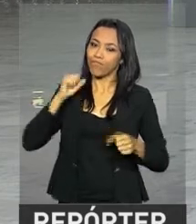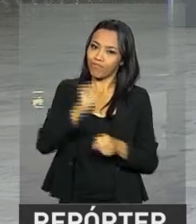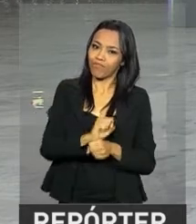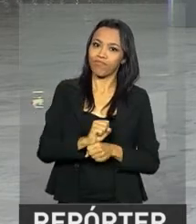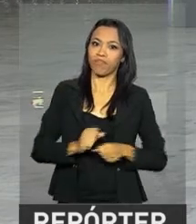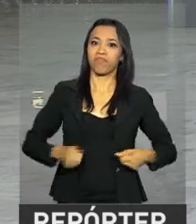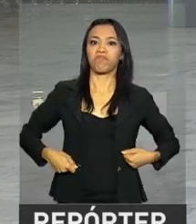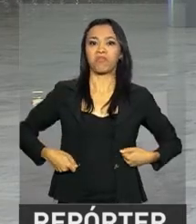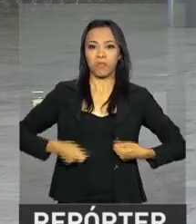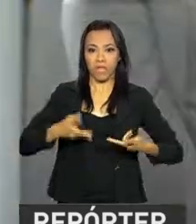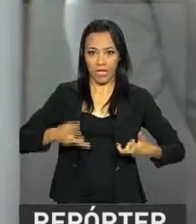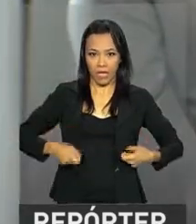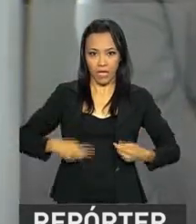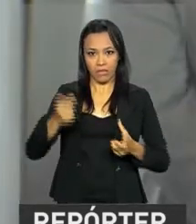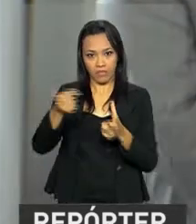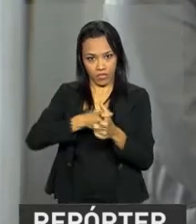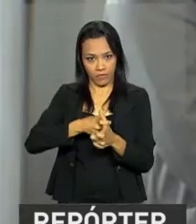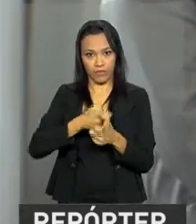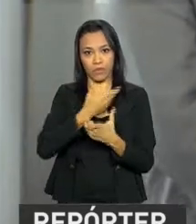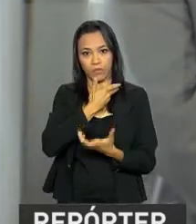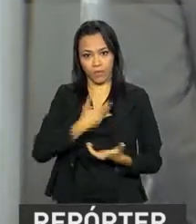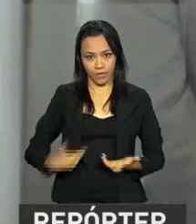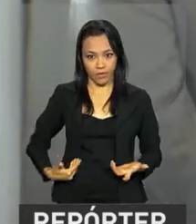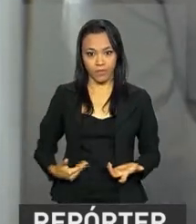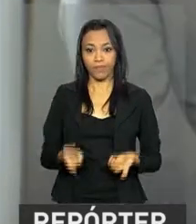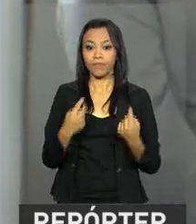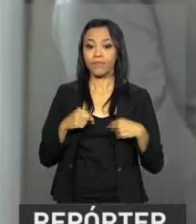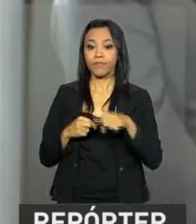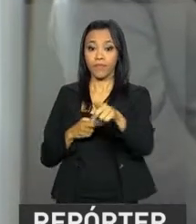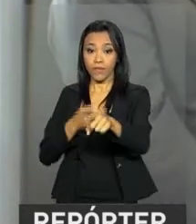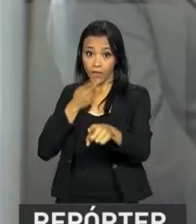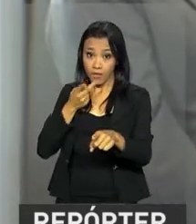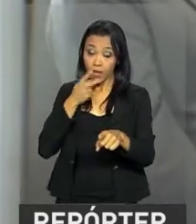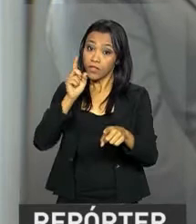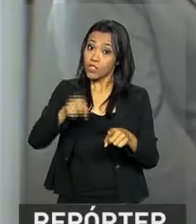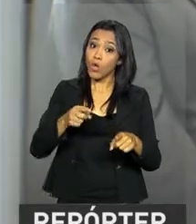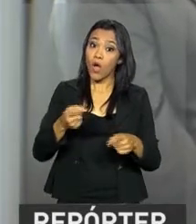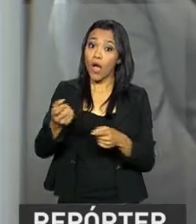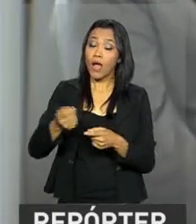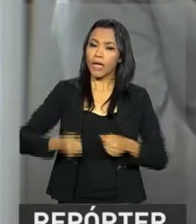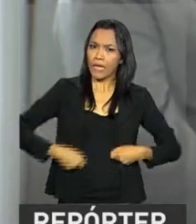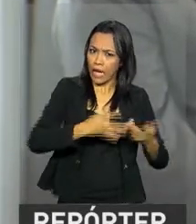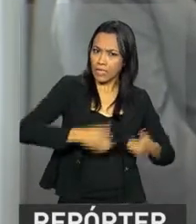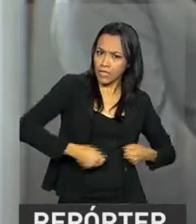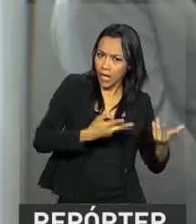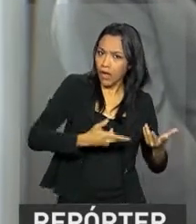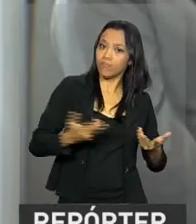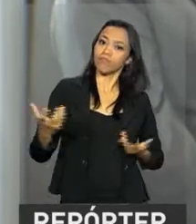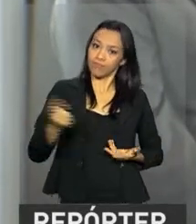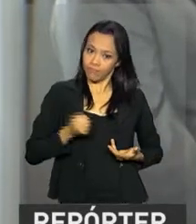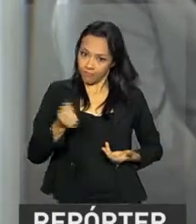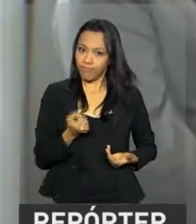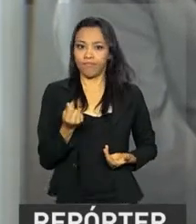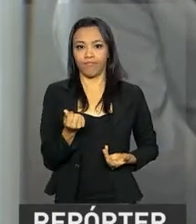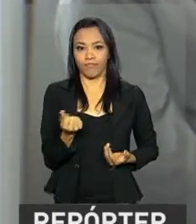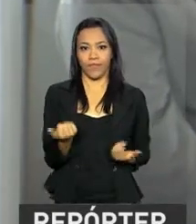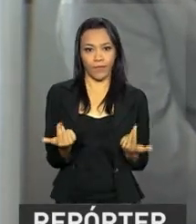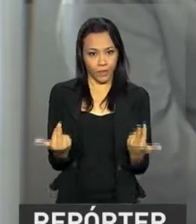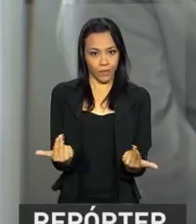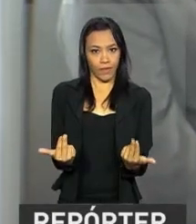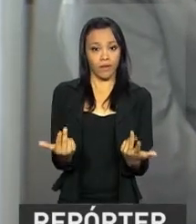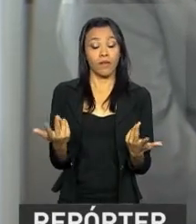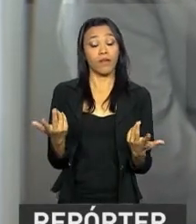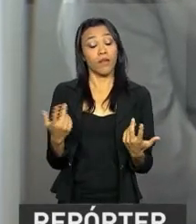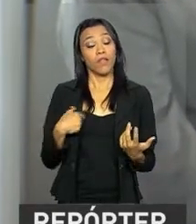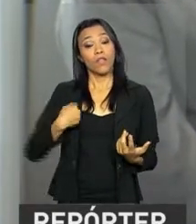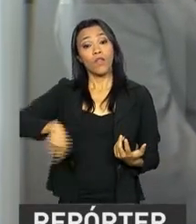ouvi lo você só pode gastar o que arrecada essa é a primeira ideia quando nós vemos um 10 170 bilhões é interessante que nós